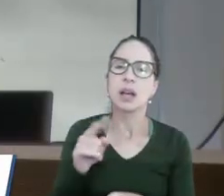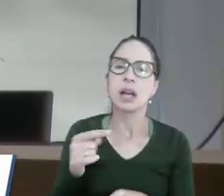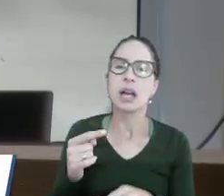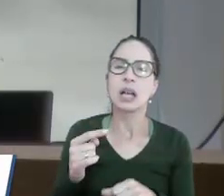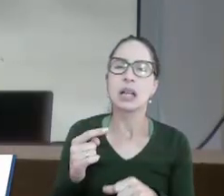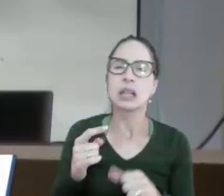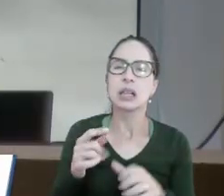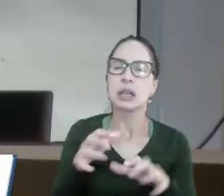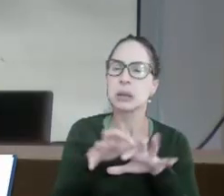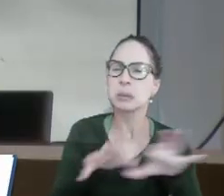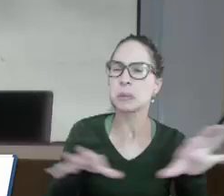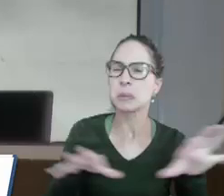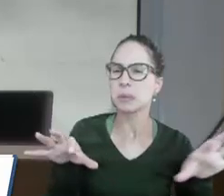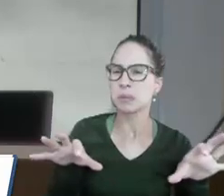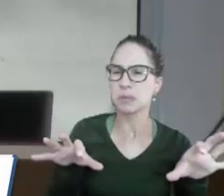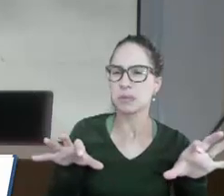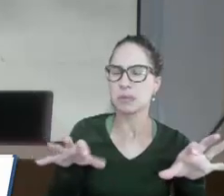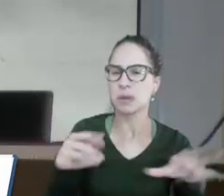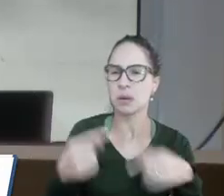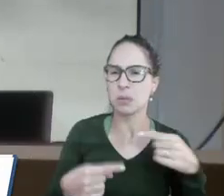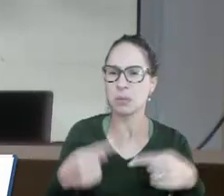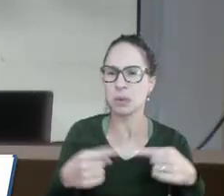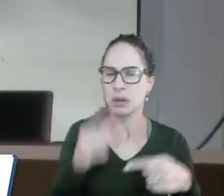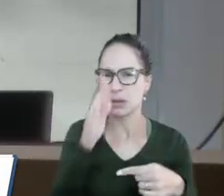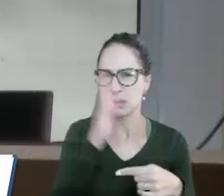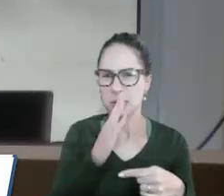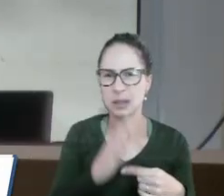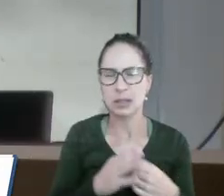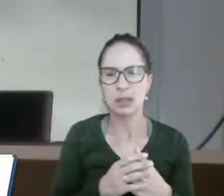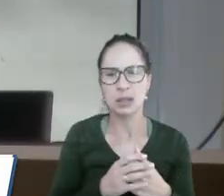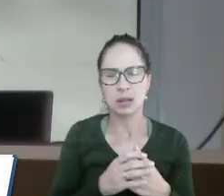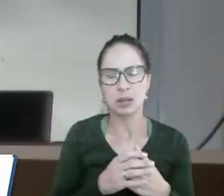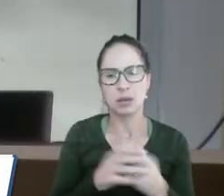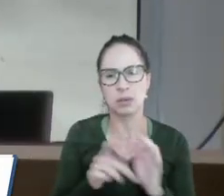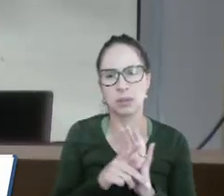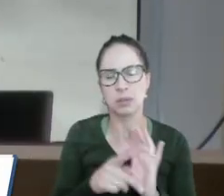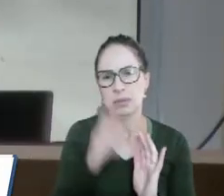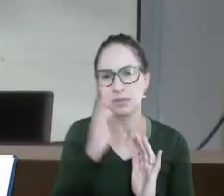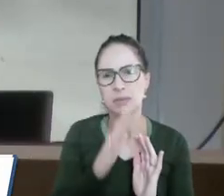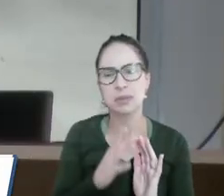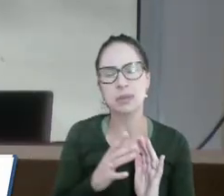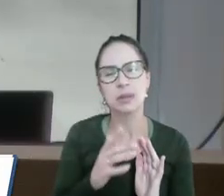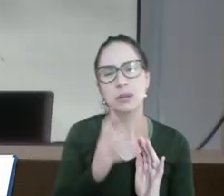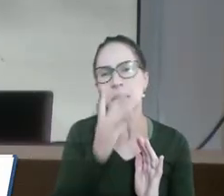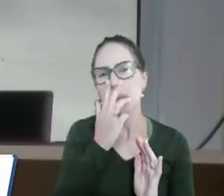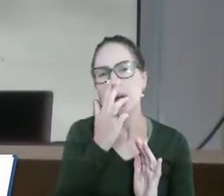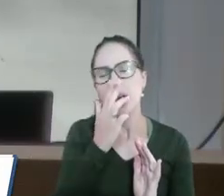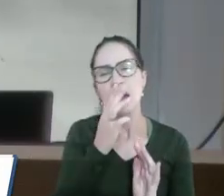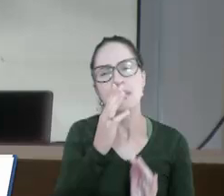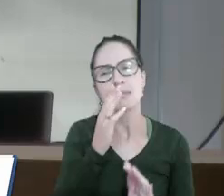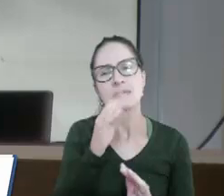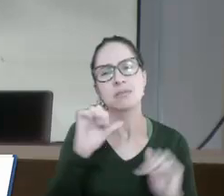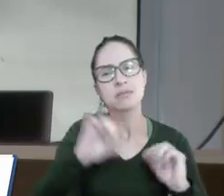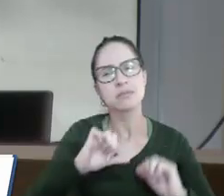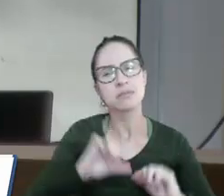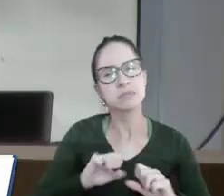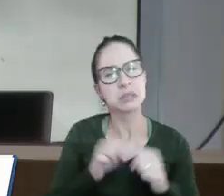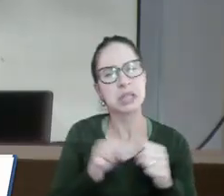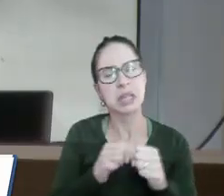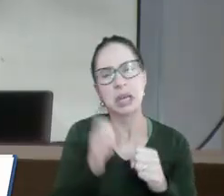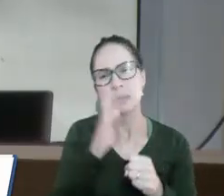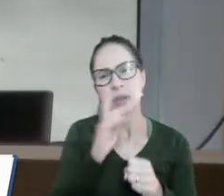que está tendo na política brasileira tem feito um mal muito grande no Brasil. A gente só